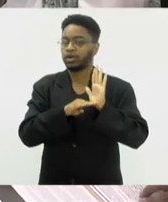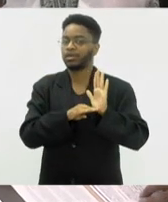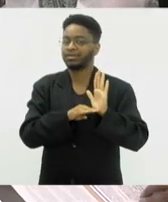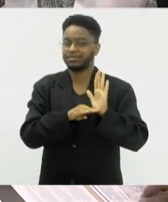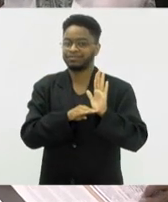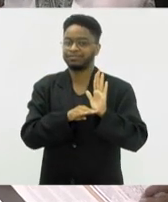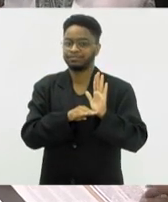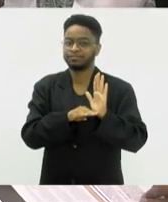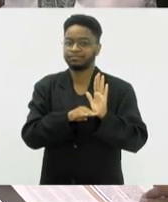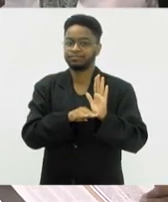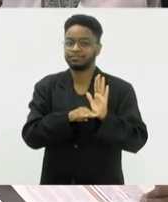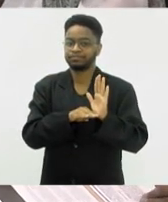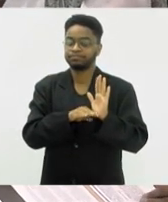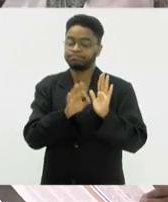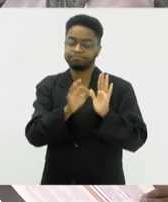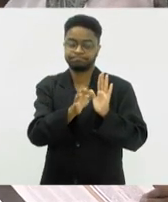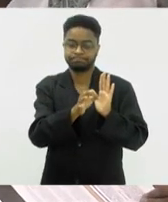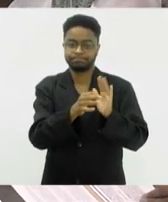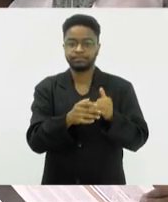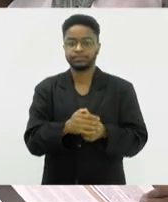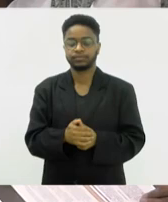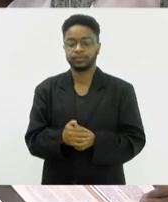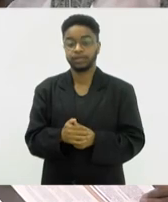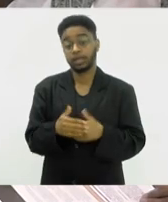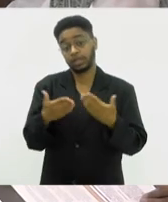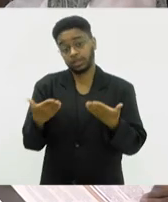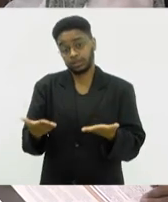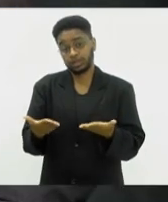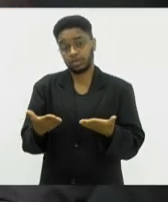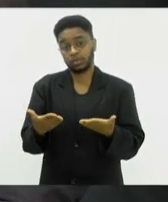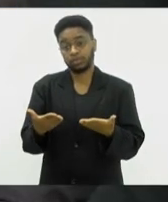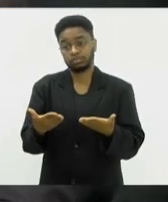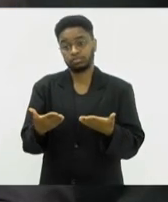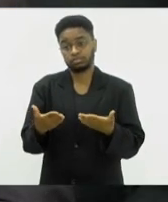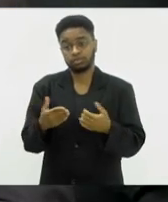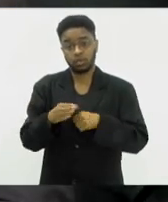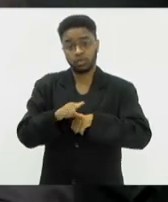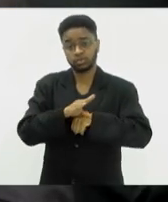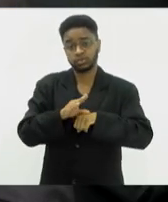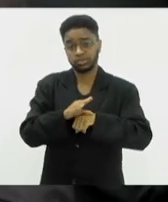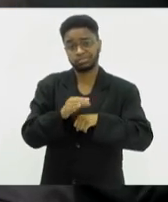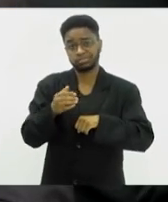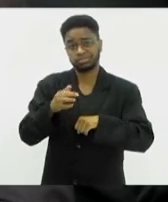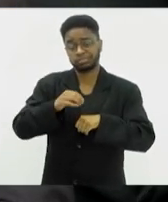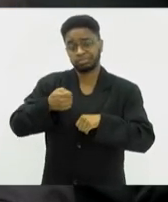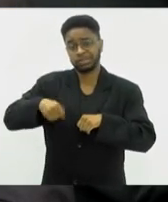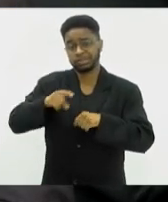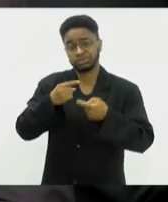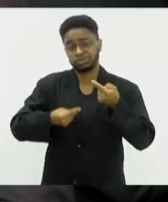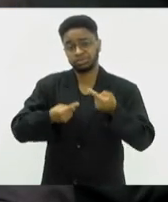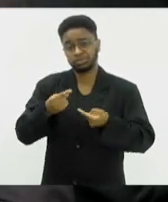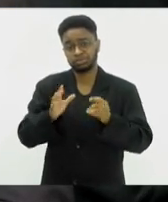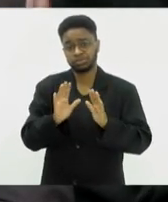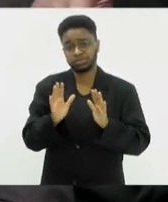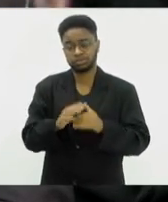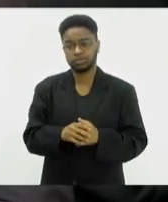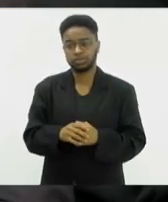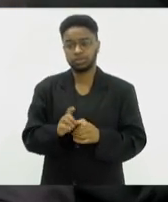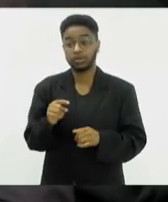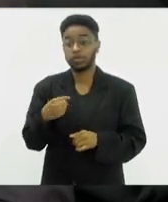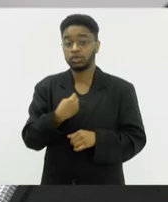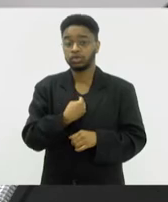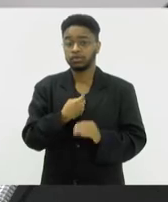presidente. Sim, sem dúvida nenhuma. Então, isso. O constitucional não cai na discussão que nós... Olha só, a gente não